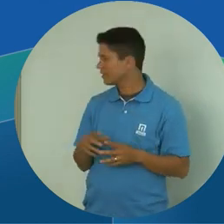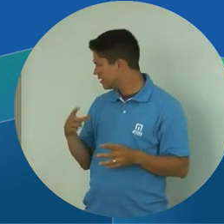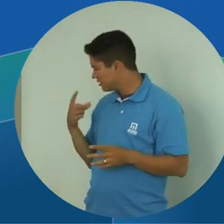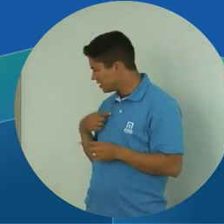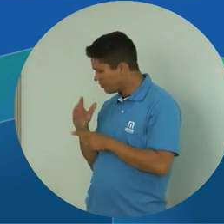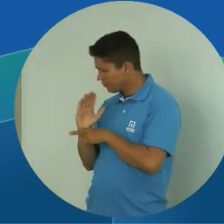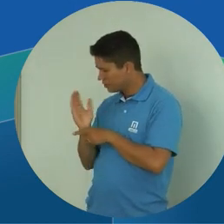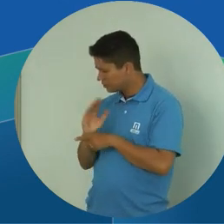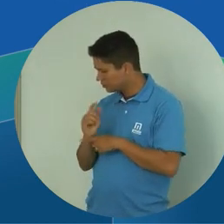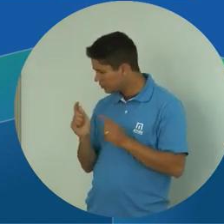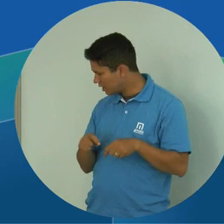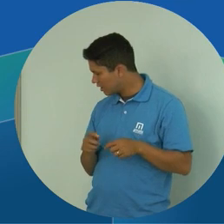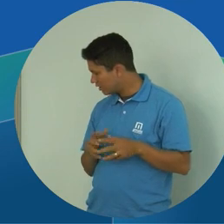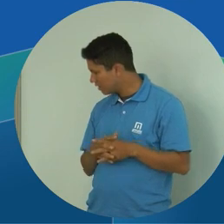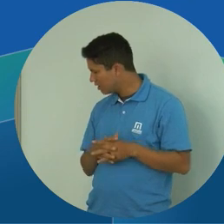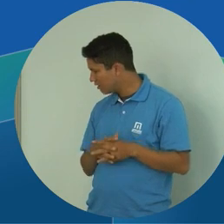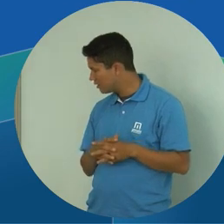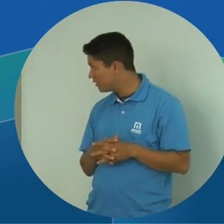Diego, colocar?